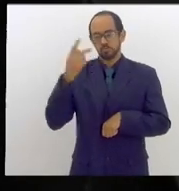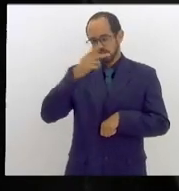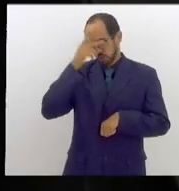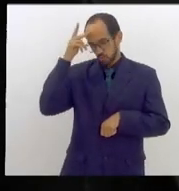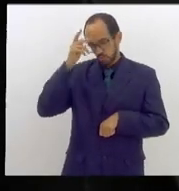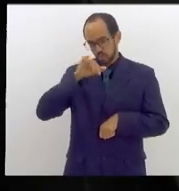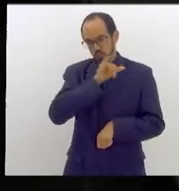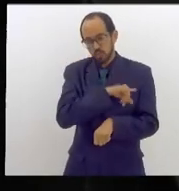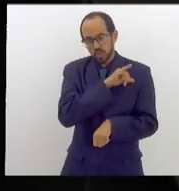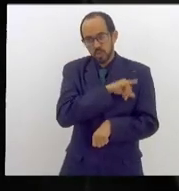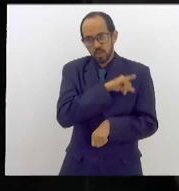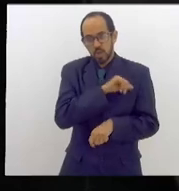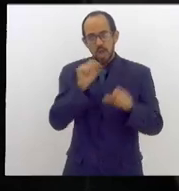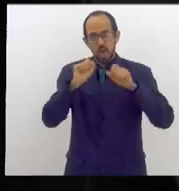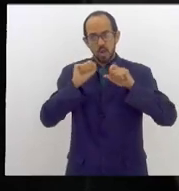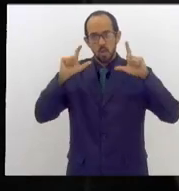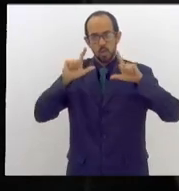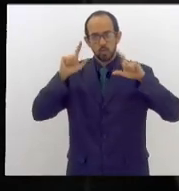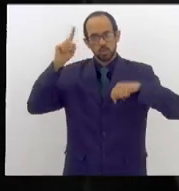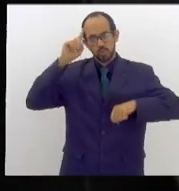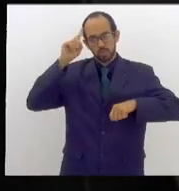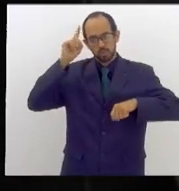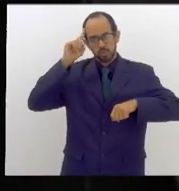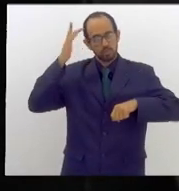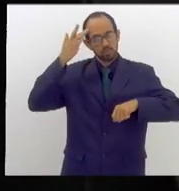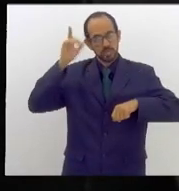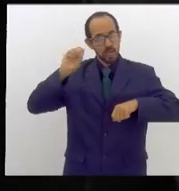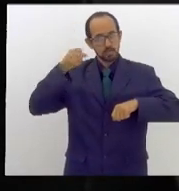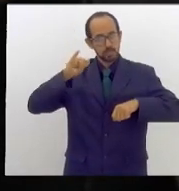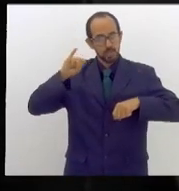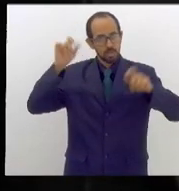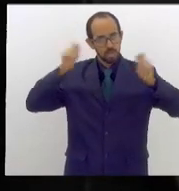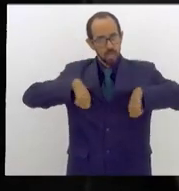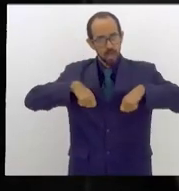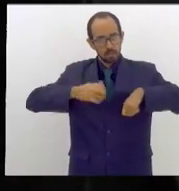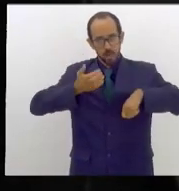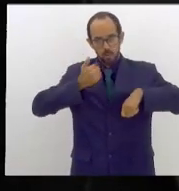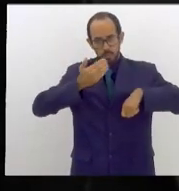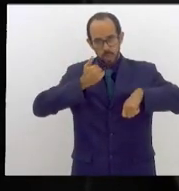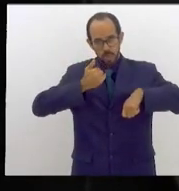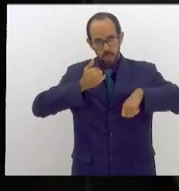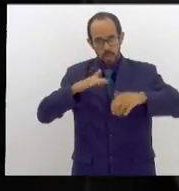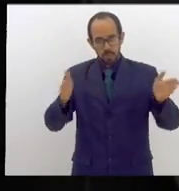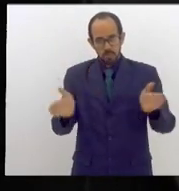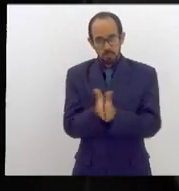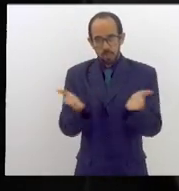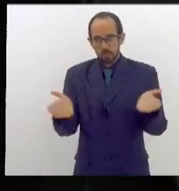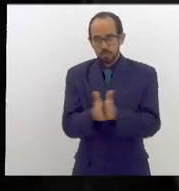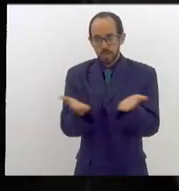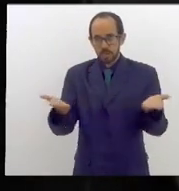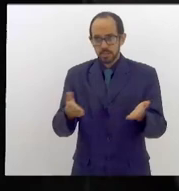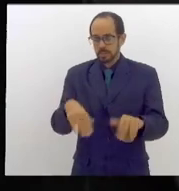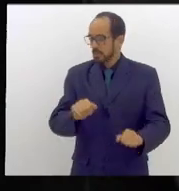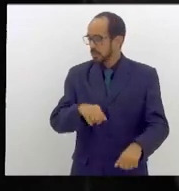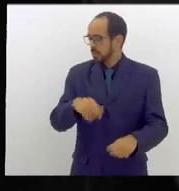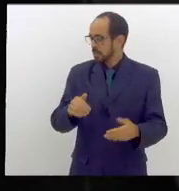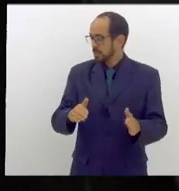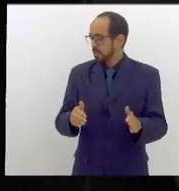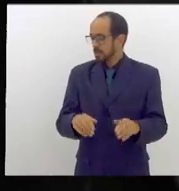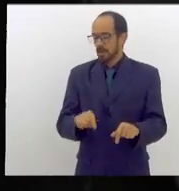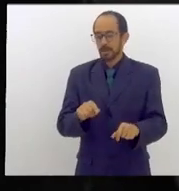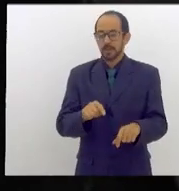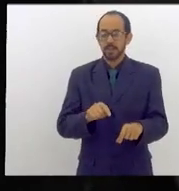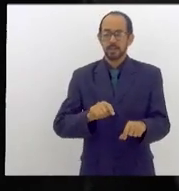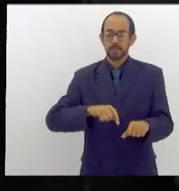acordam todo dia sem saber se vão fazer uma refeição o quadro de extrema pobreza de miséria de fome de insegurança